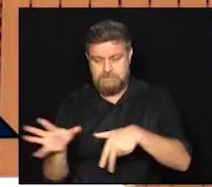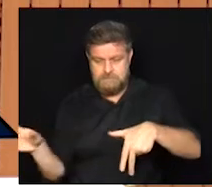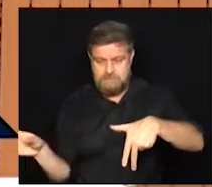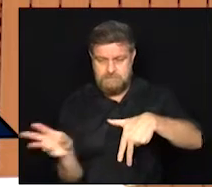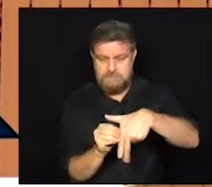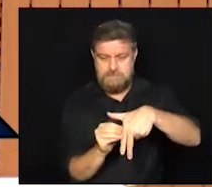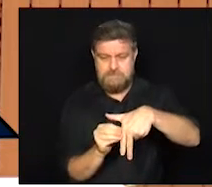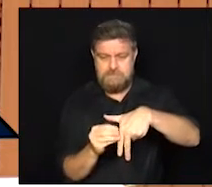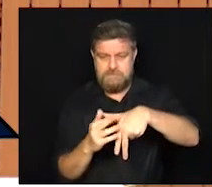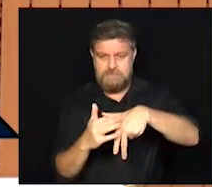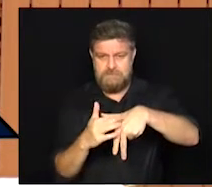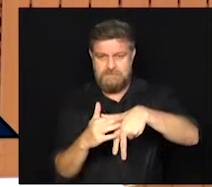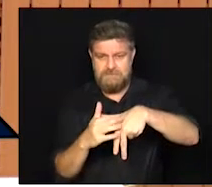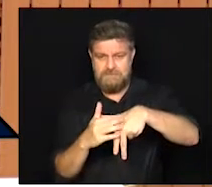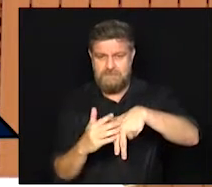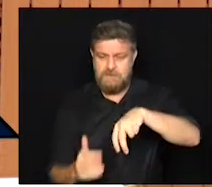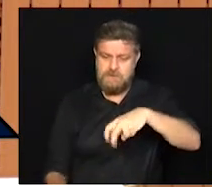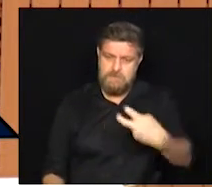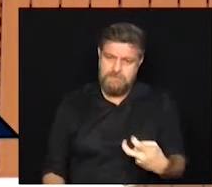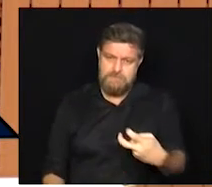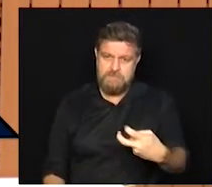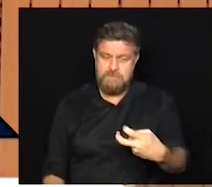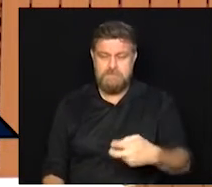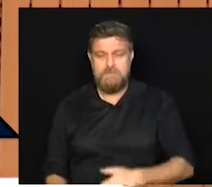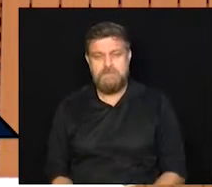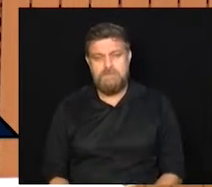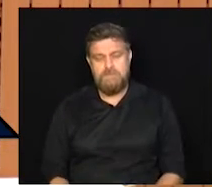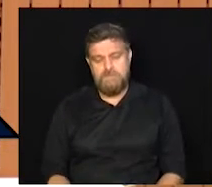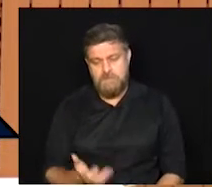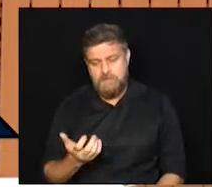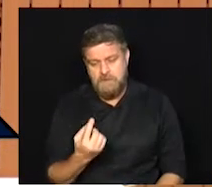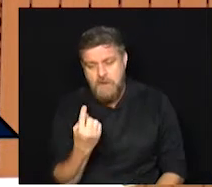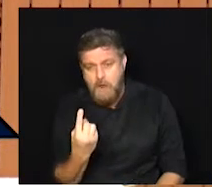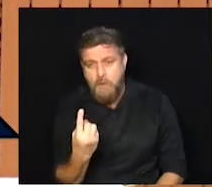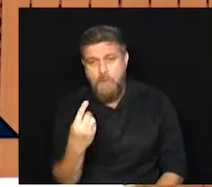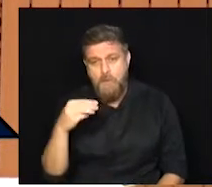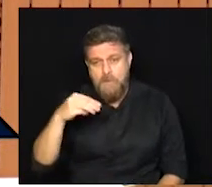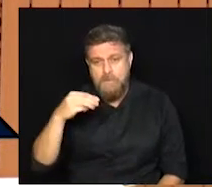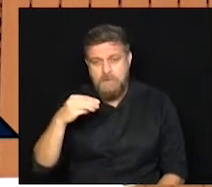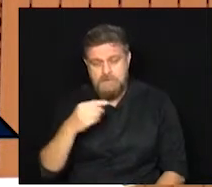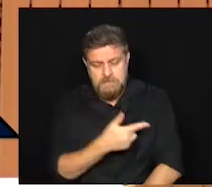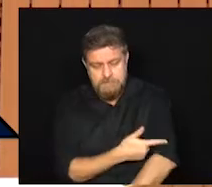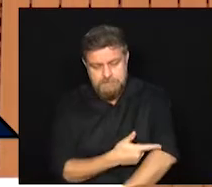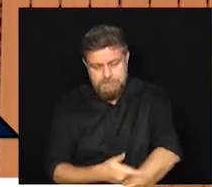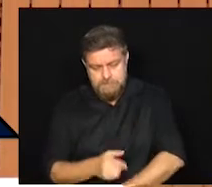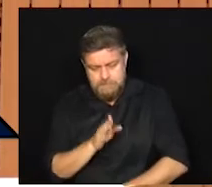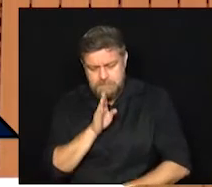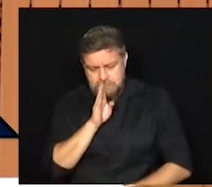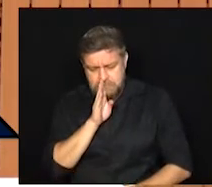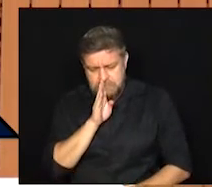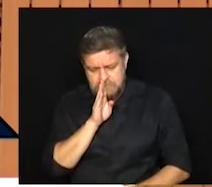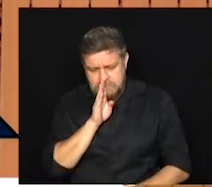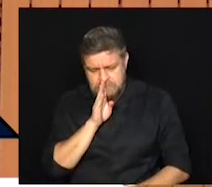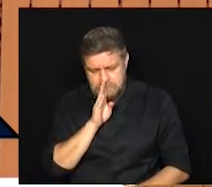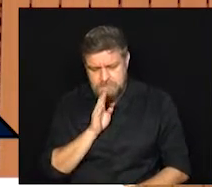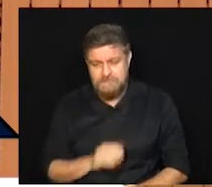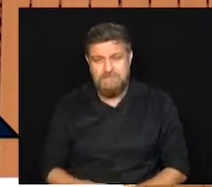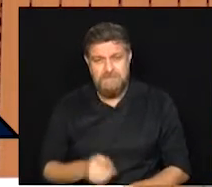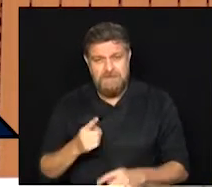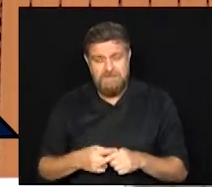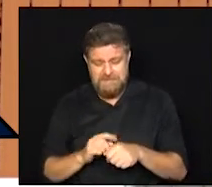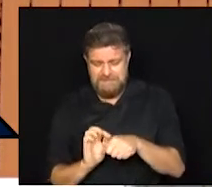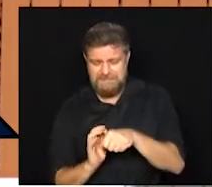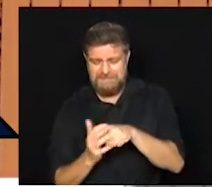minuto de silêncio para que, ao respeito aos familiares, né, que infelizmente é o que nós estamos passando essa